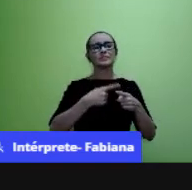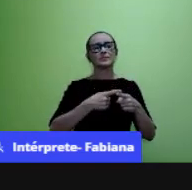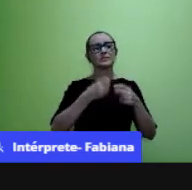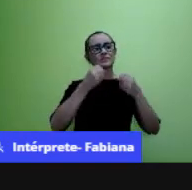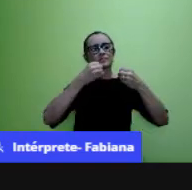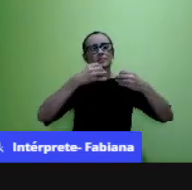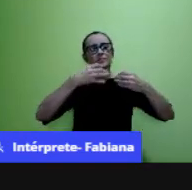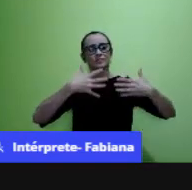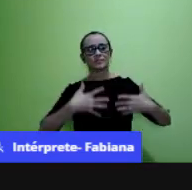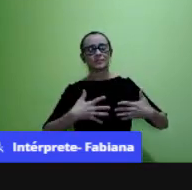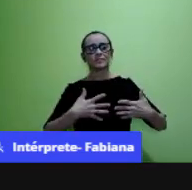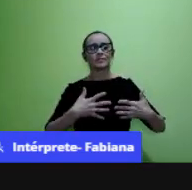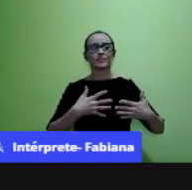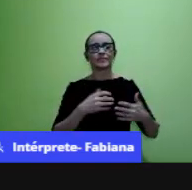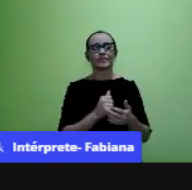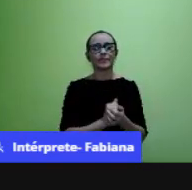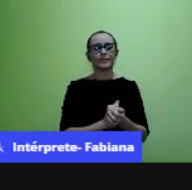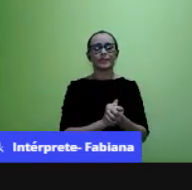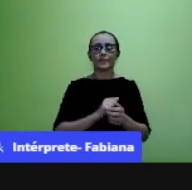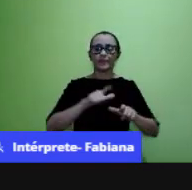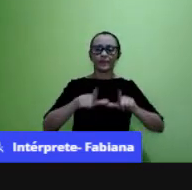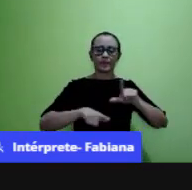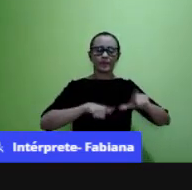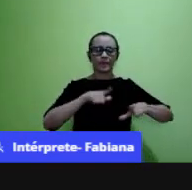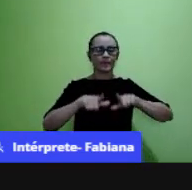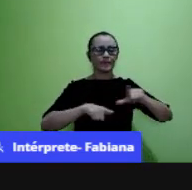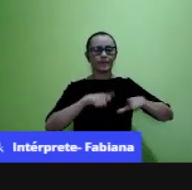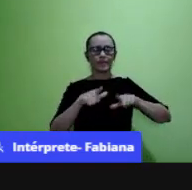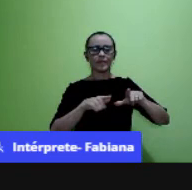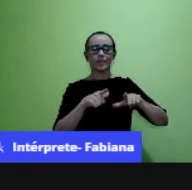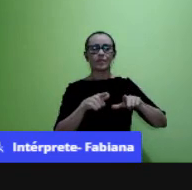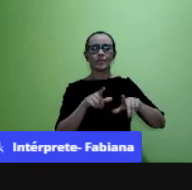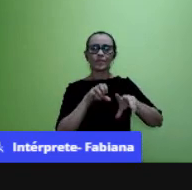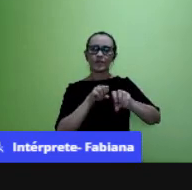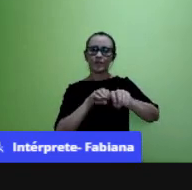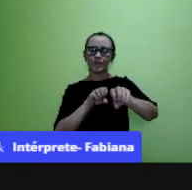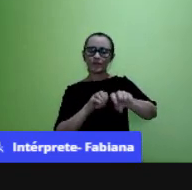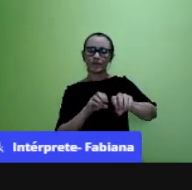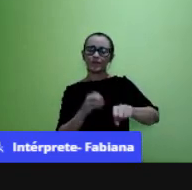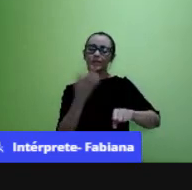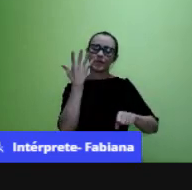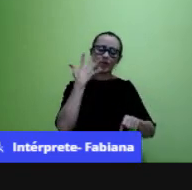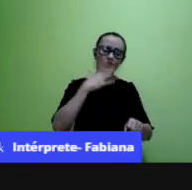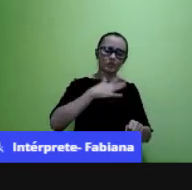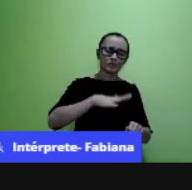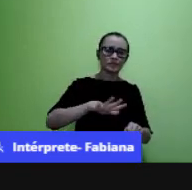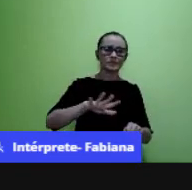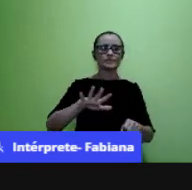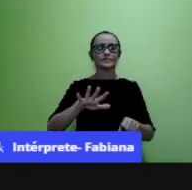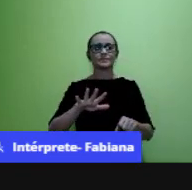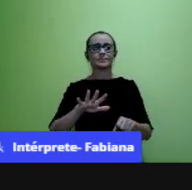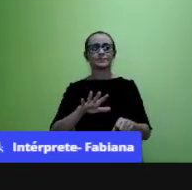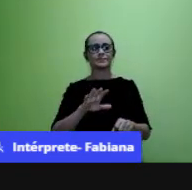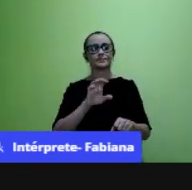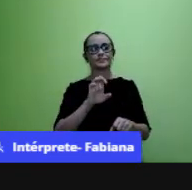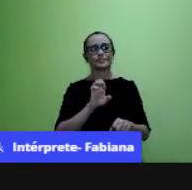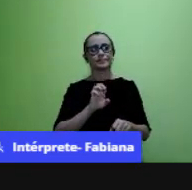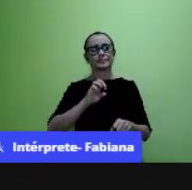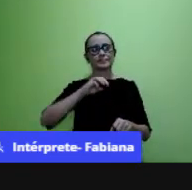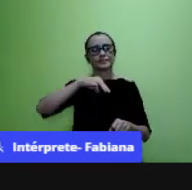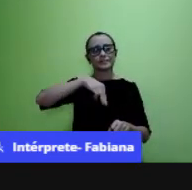nós, quando trabalhamos nas EMEIs, com a educação infantil, a criança está num processo